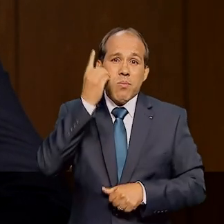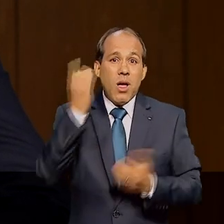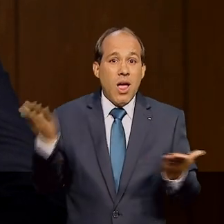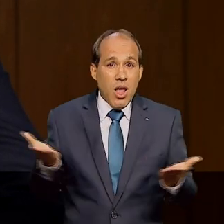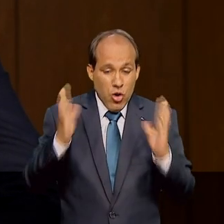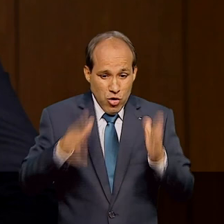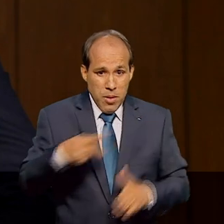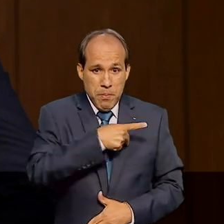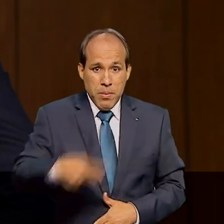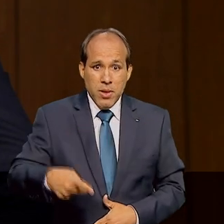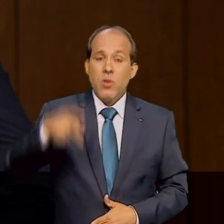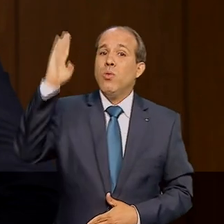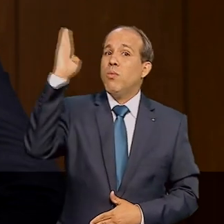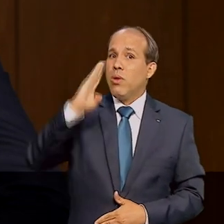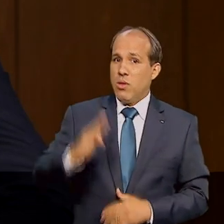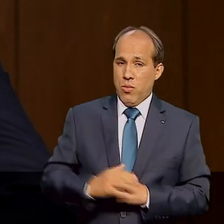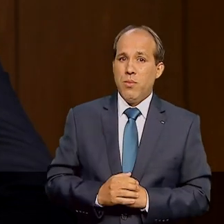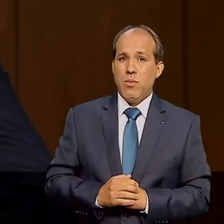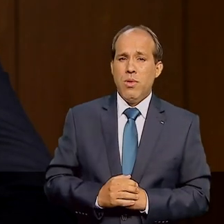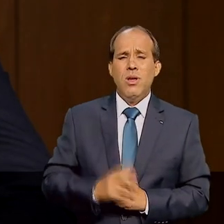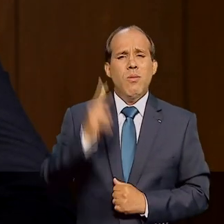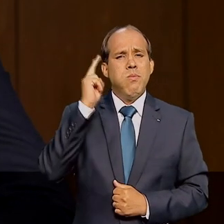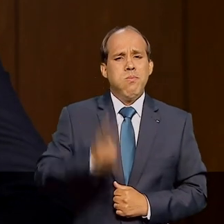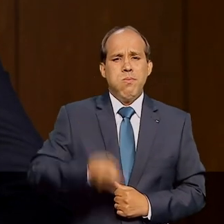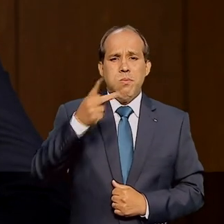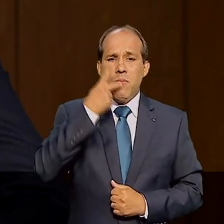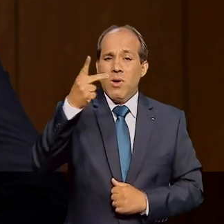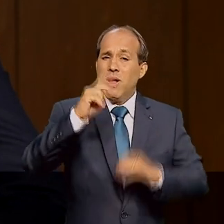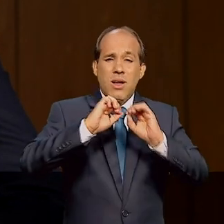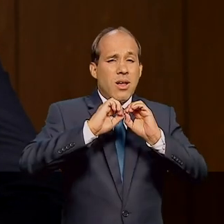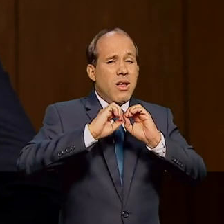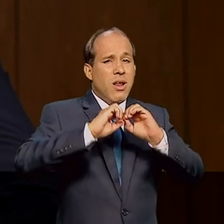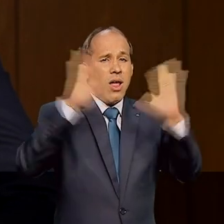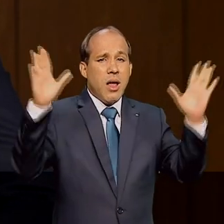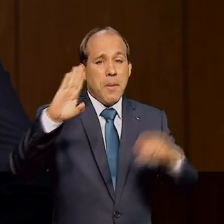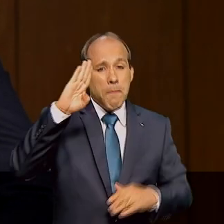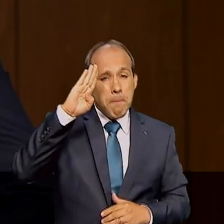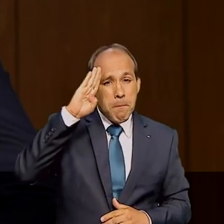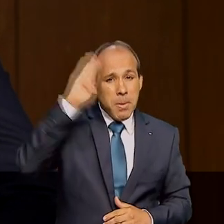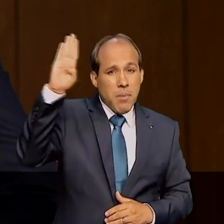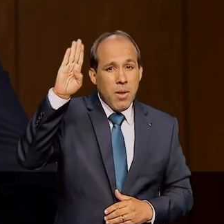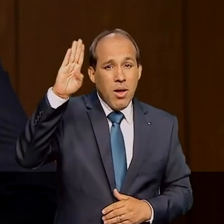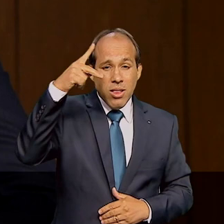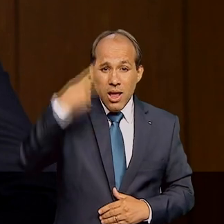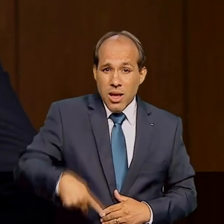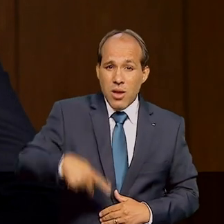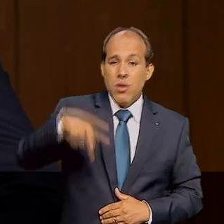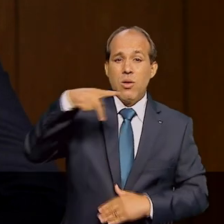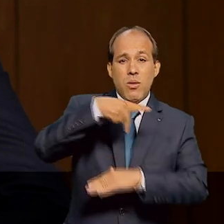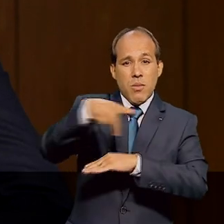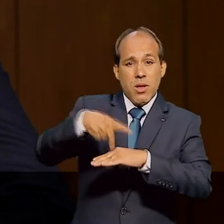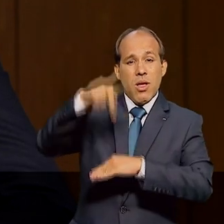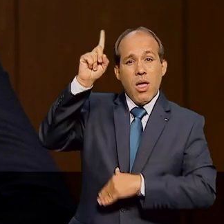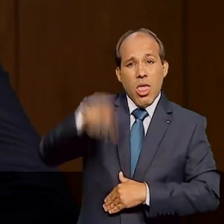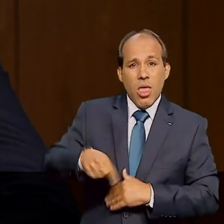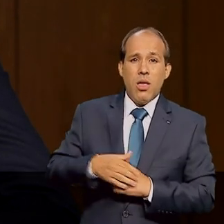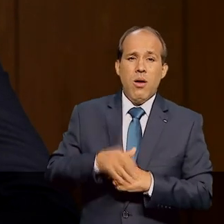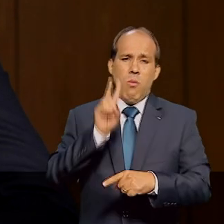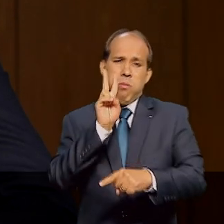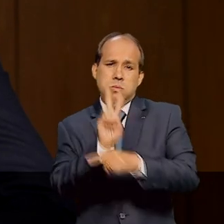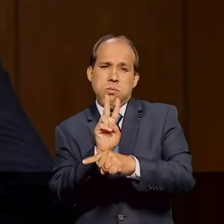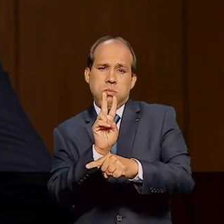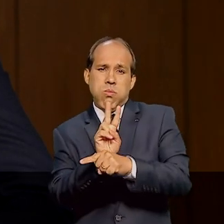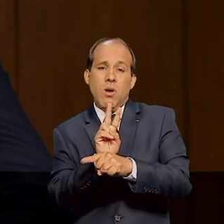como parlamentar e agora com presidente da república sempre deixei claro que uma das prioridades do estado brasileiro